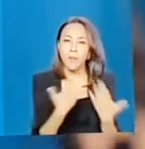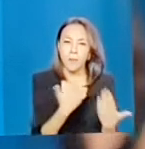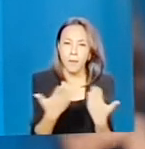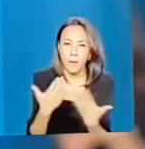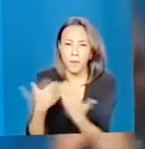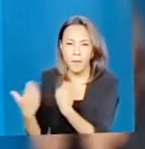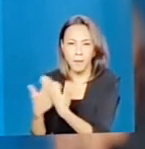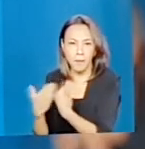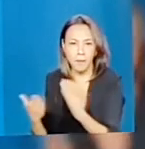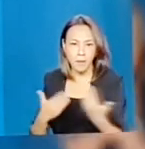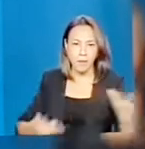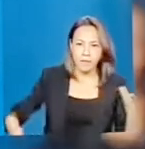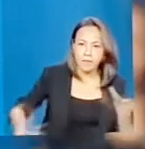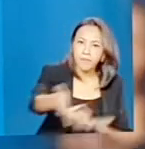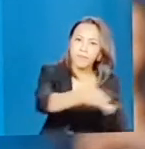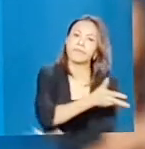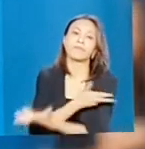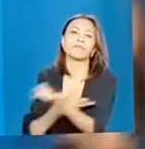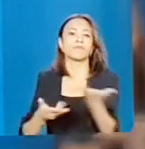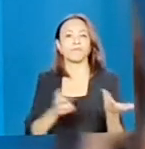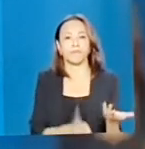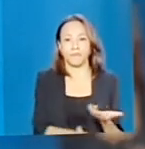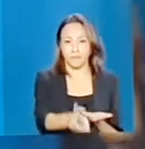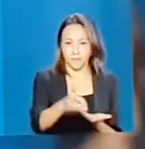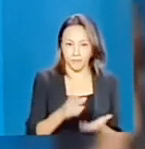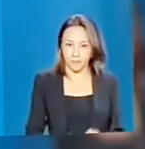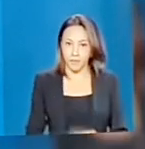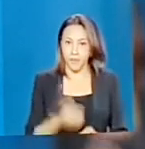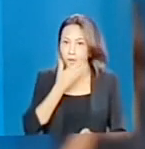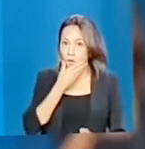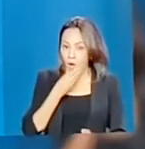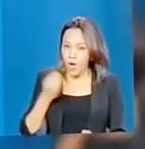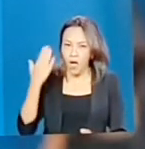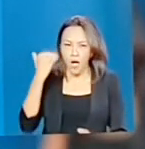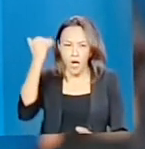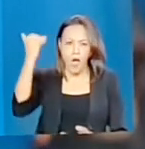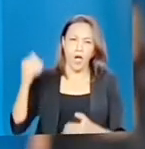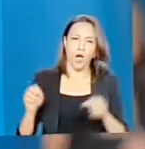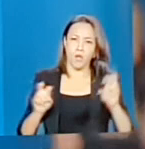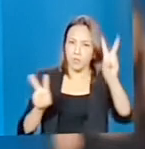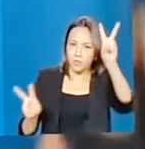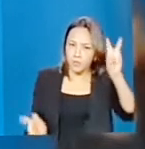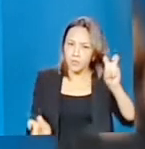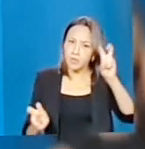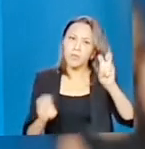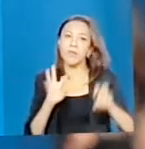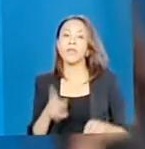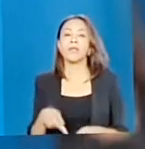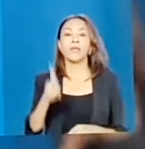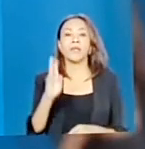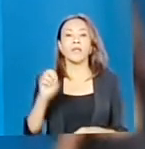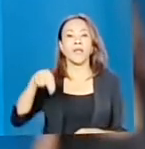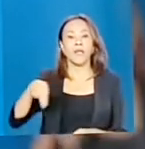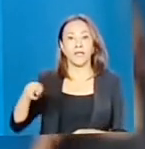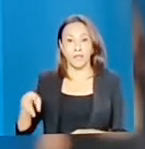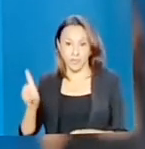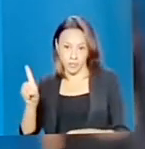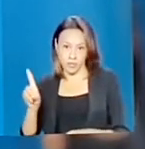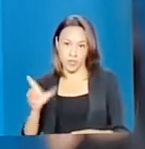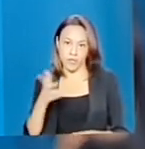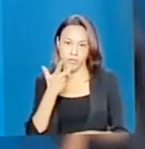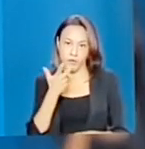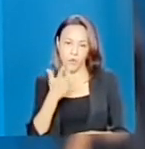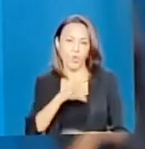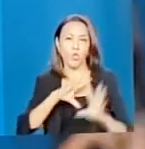irmana os homens. Disse John Fitzgerald Kennedy: todos nós